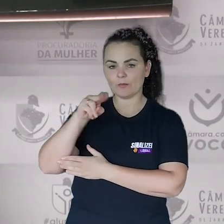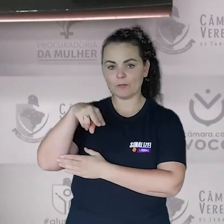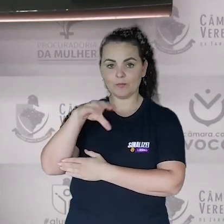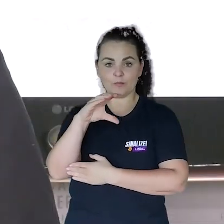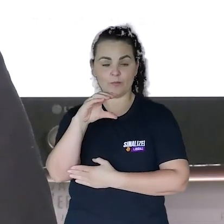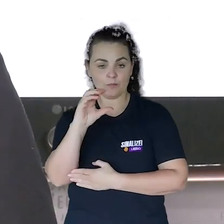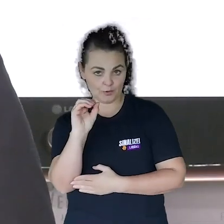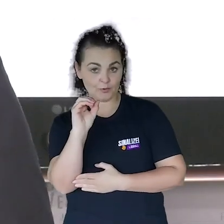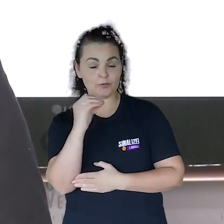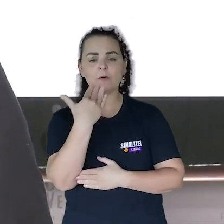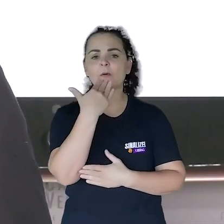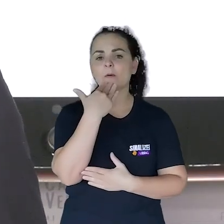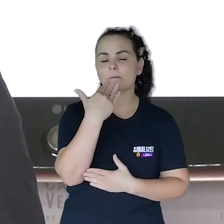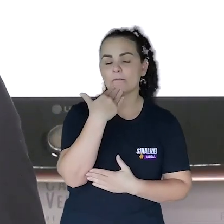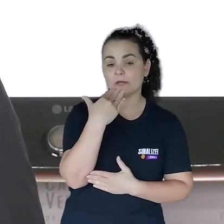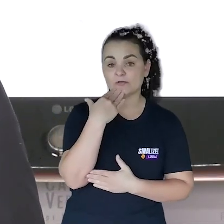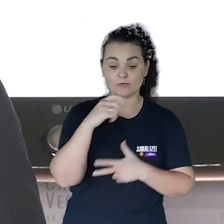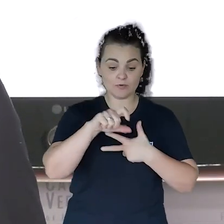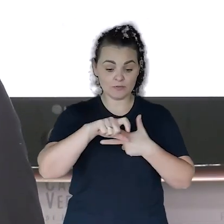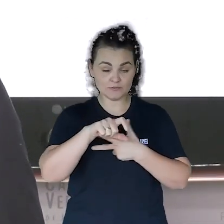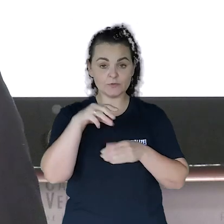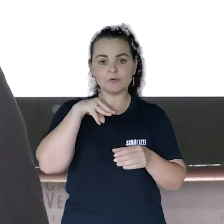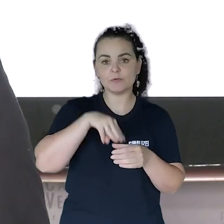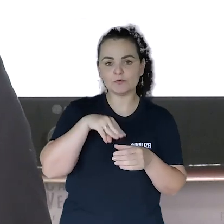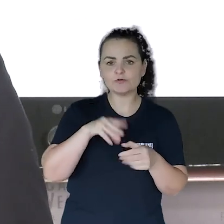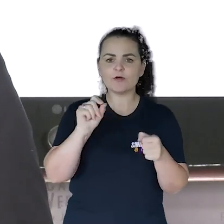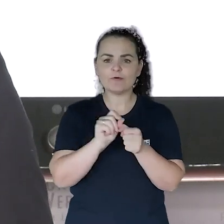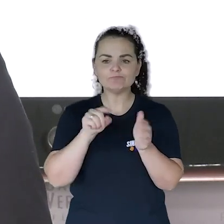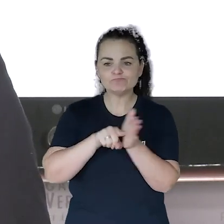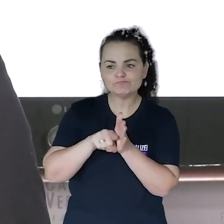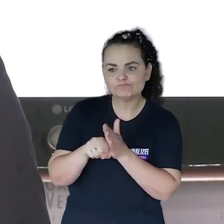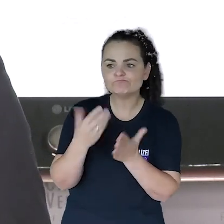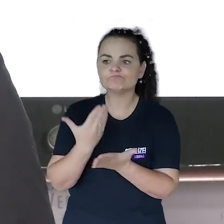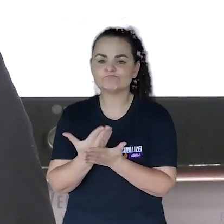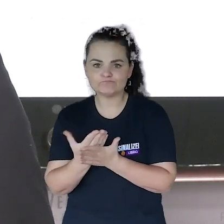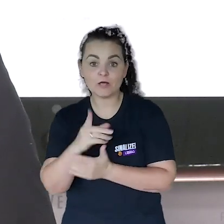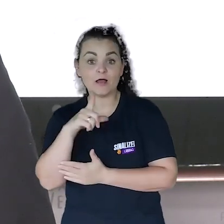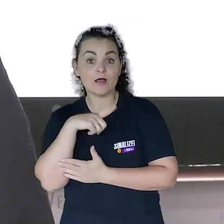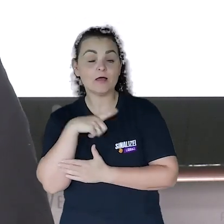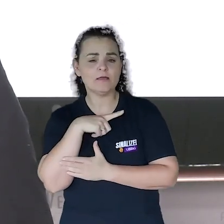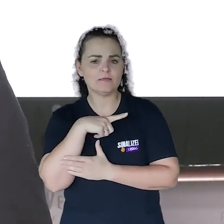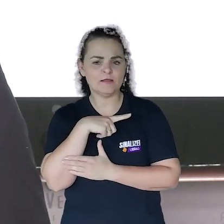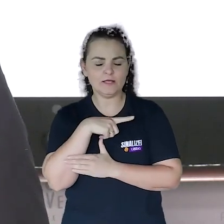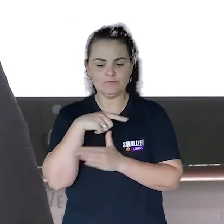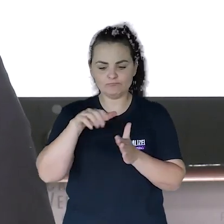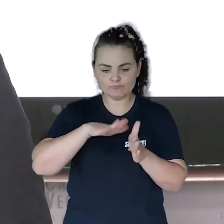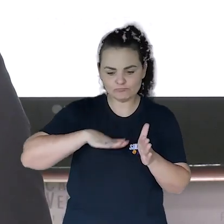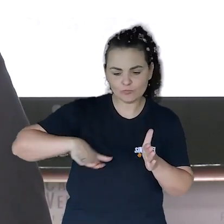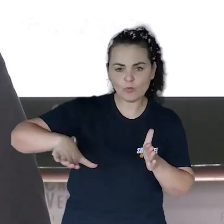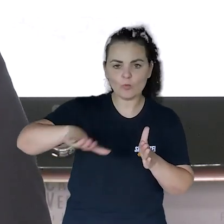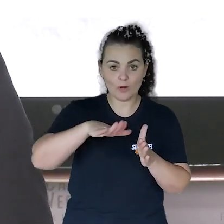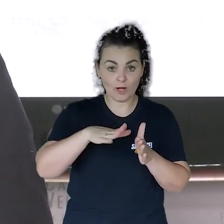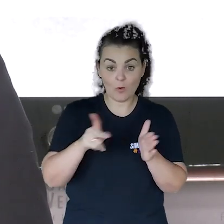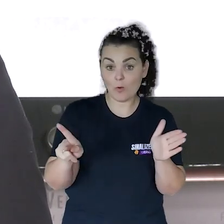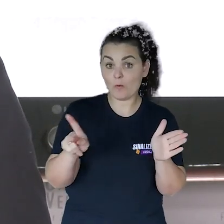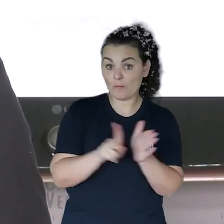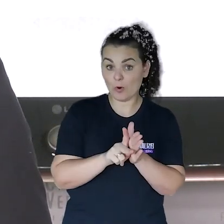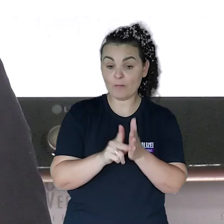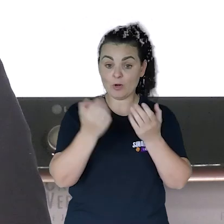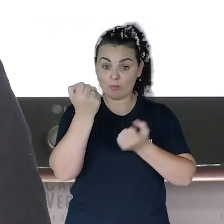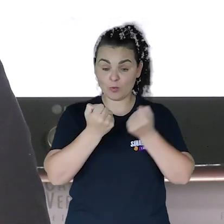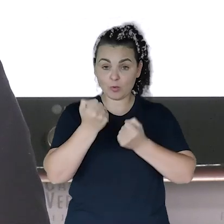garb solicitando que o Executivo Municipal estude a viabilidade de implantar um recuo para estacionamento de